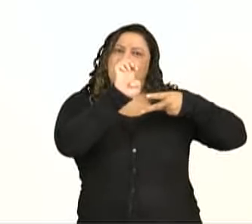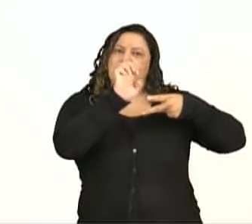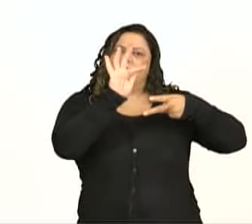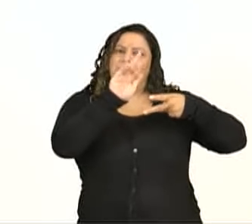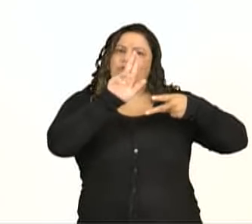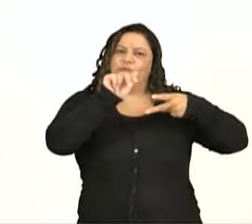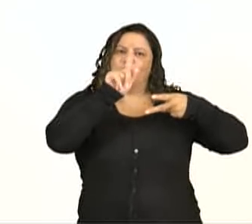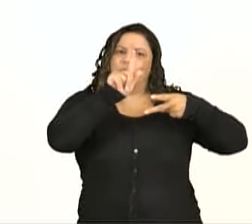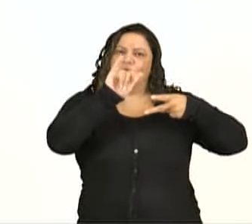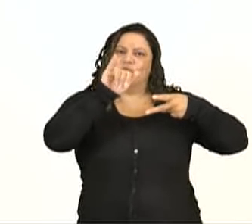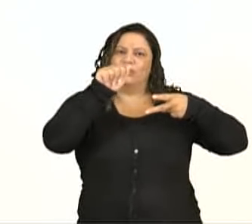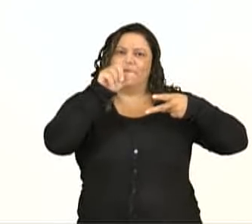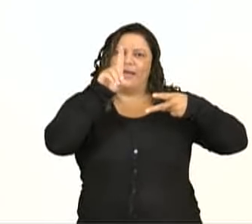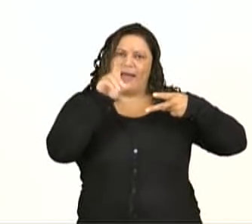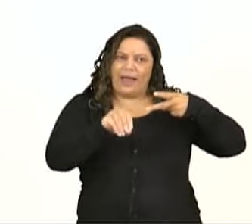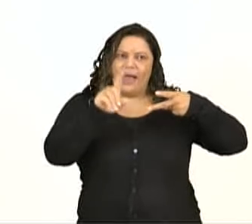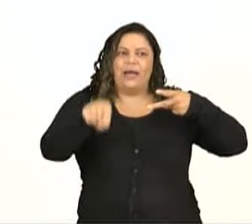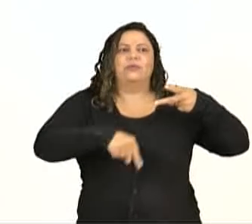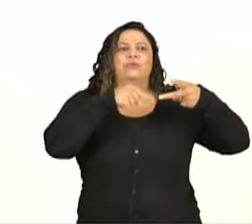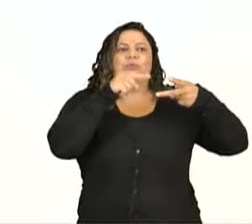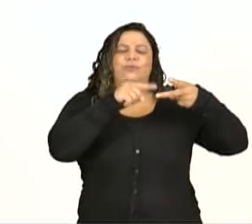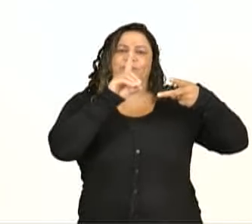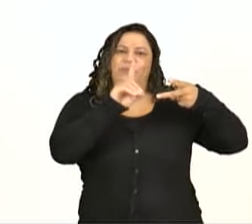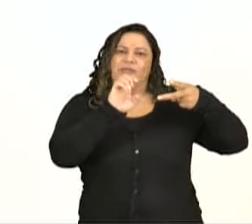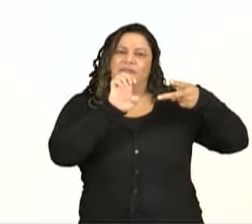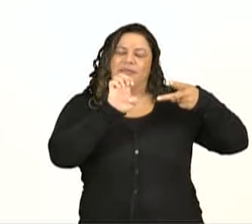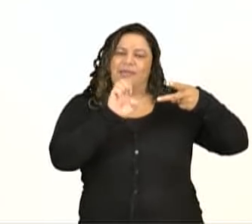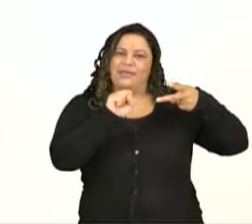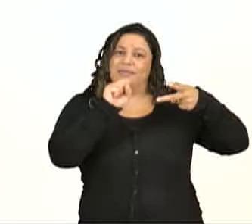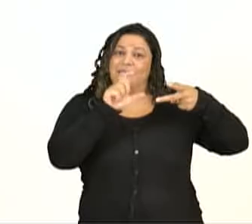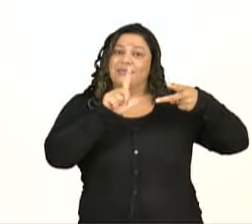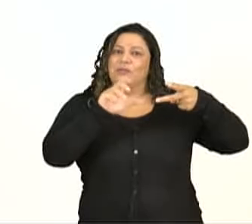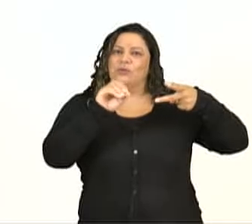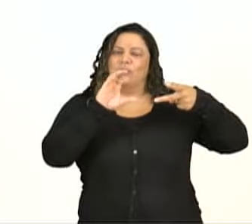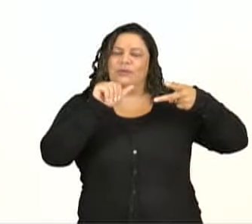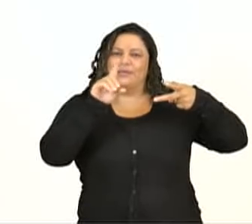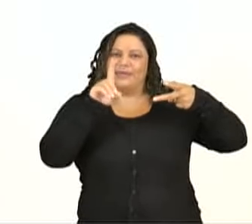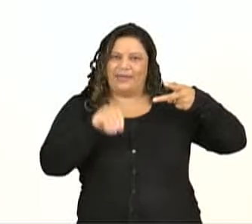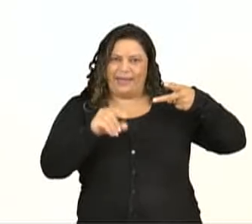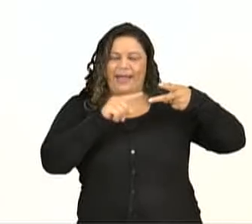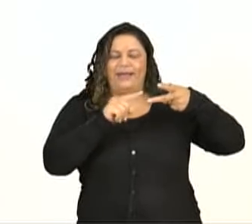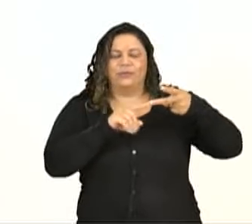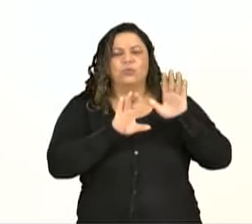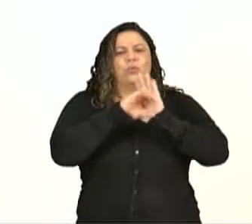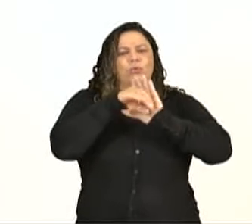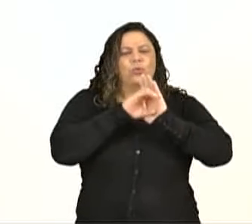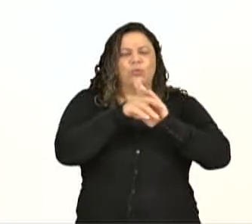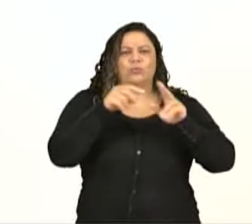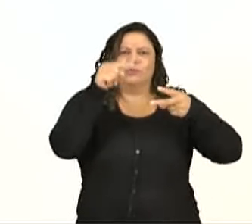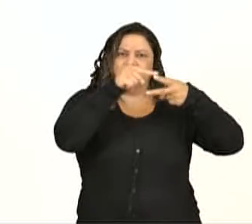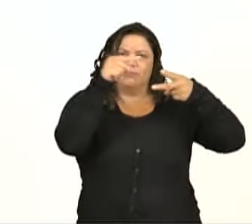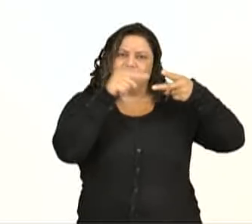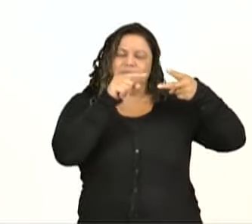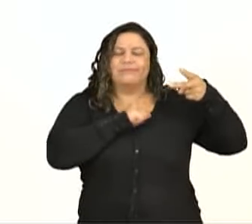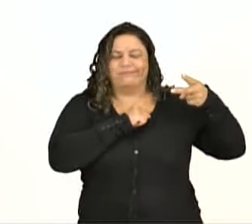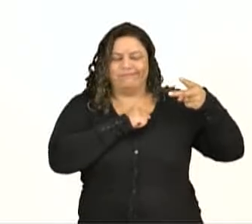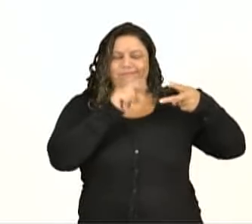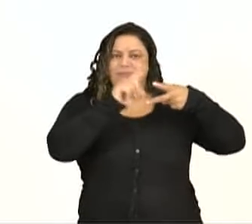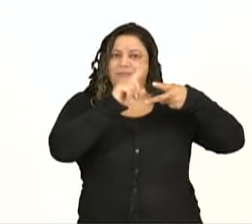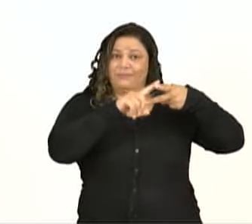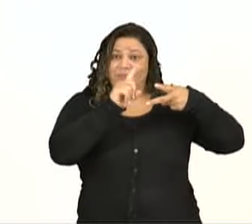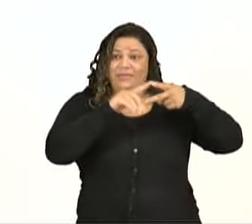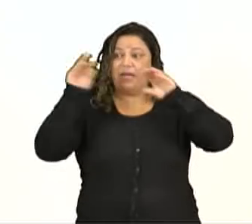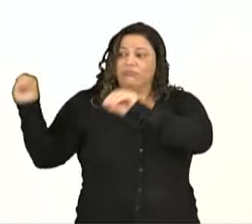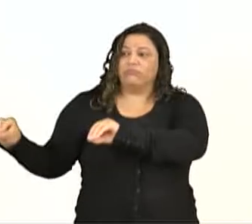eu separei aqui, né, refugiado e o deslocado e o conceito de cada um. Então o refugiado, indivíduo que